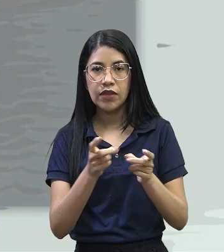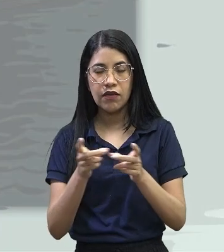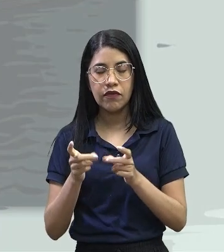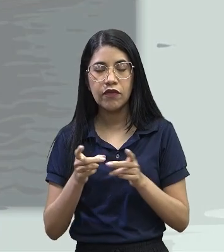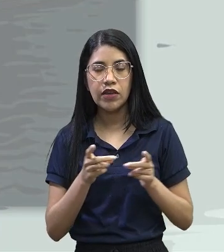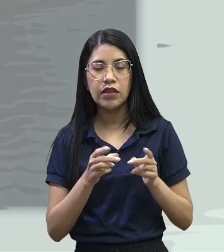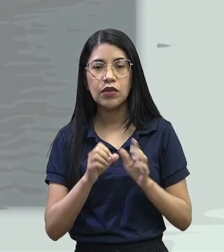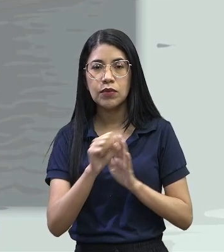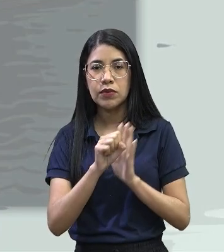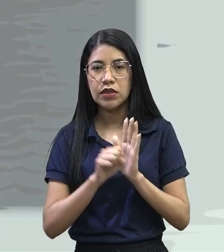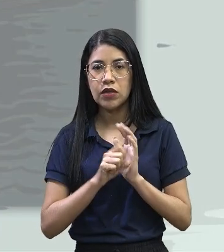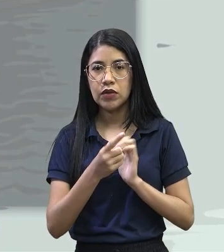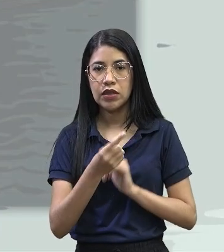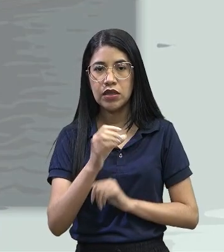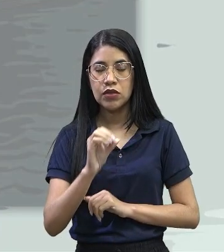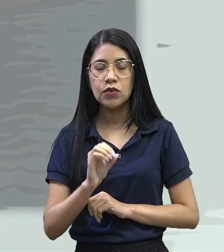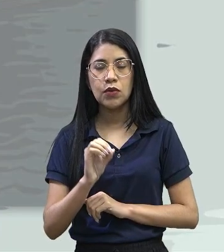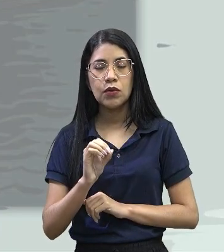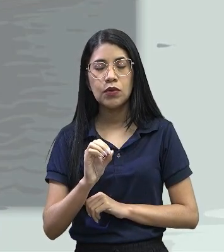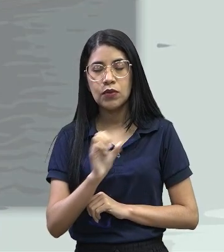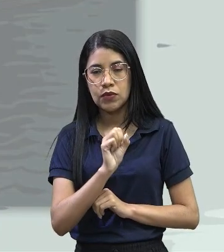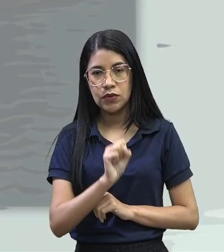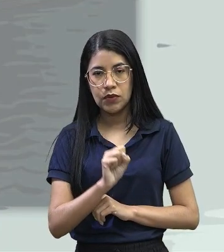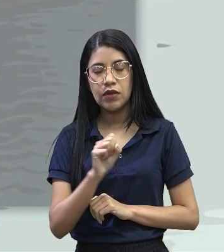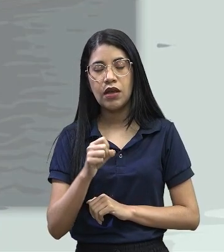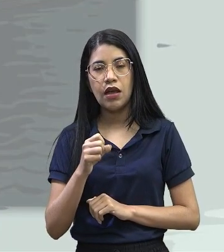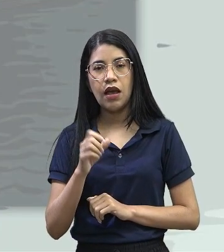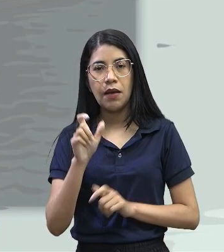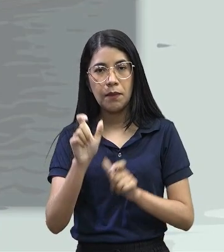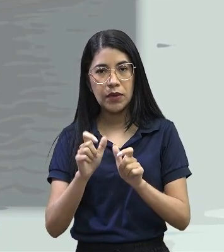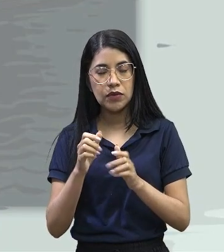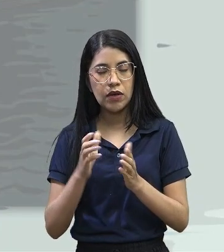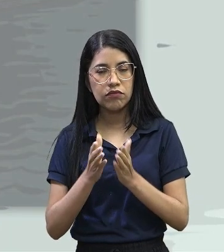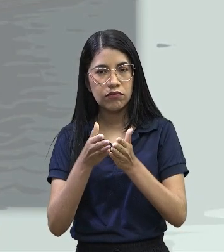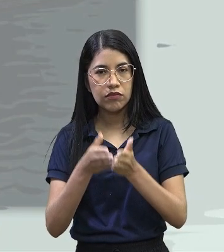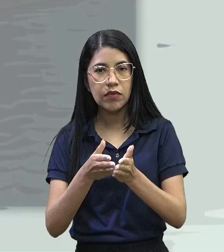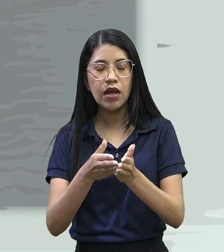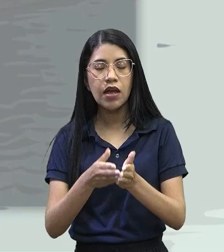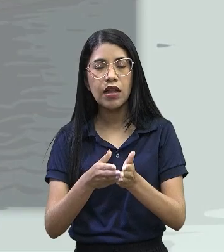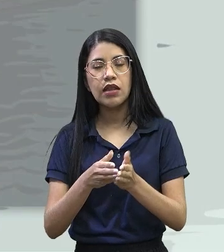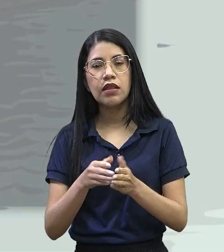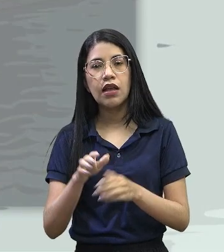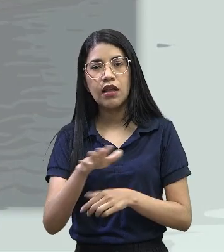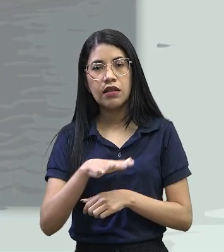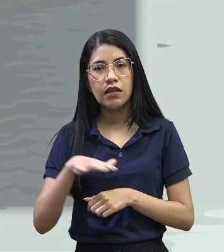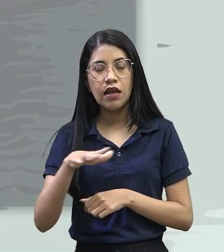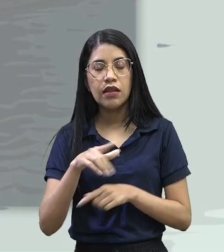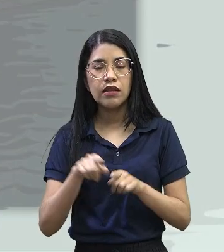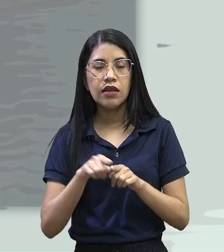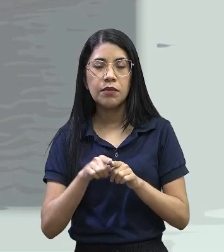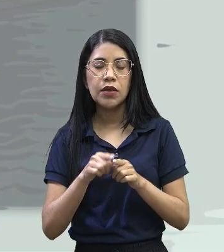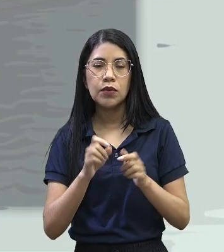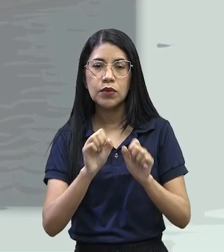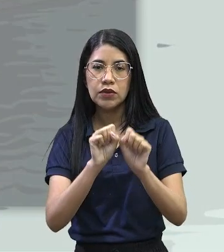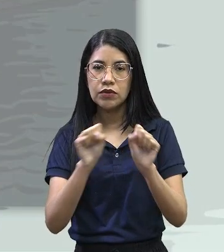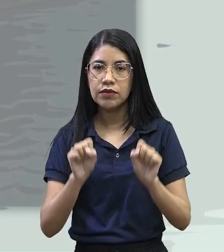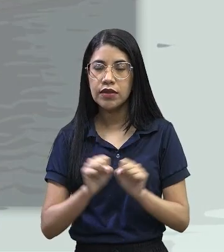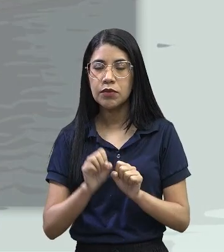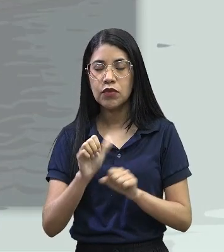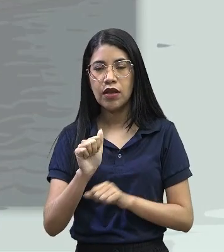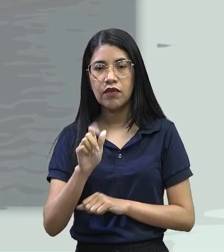século XVIII, esse comerciante dos rios atuava na região. Com o advento do sistema de aviamento, a ligação